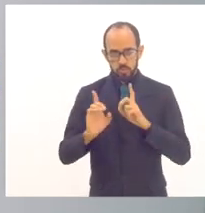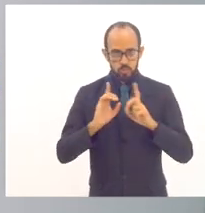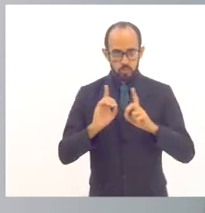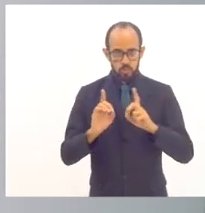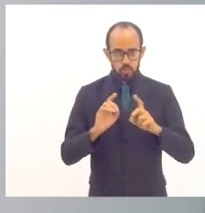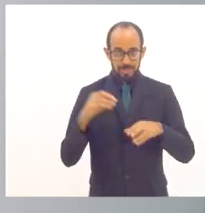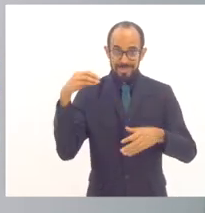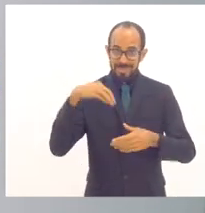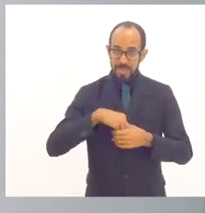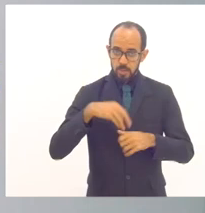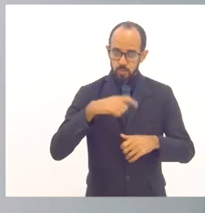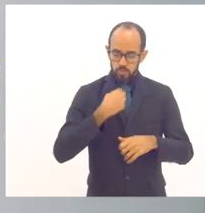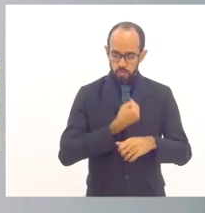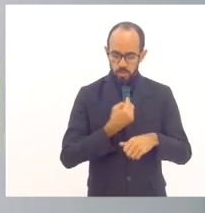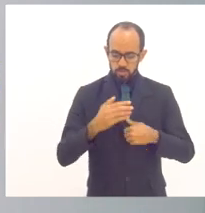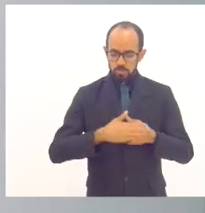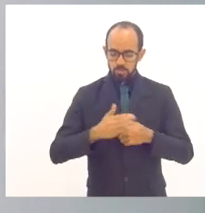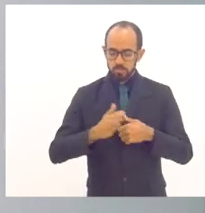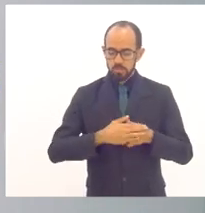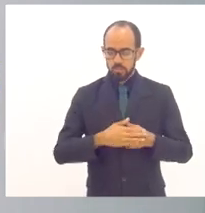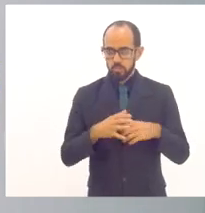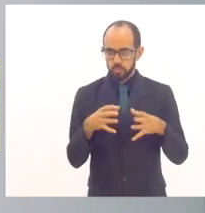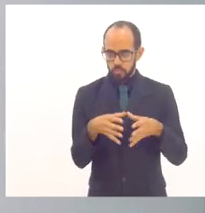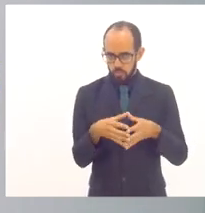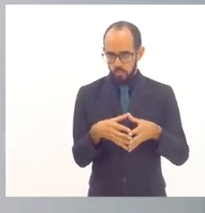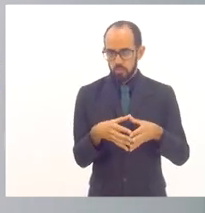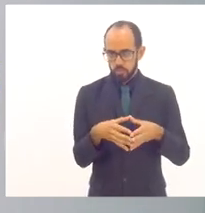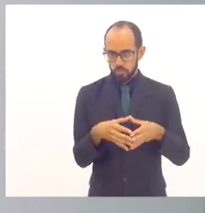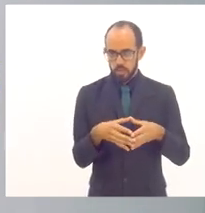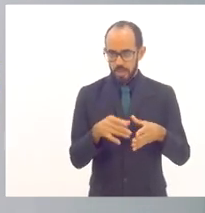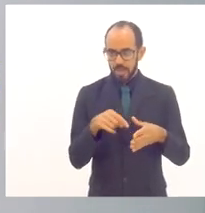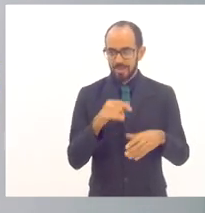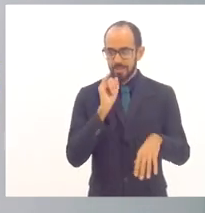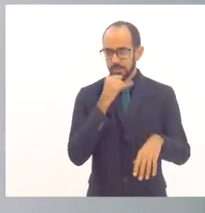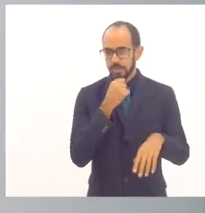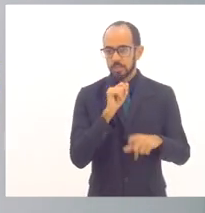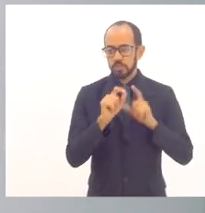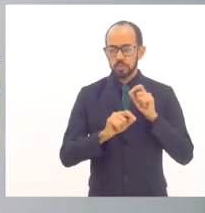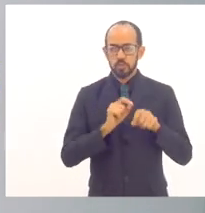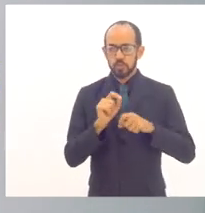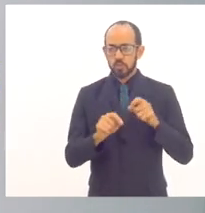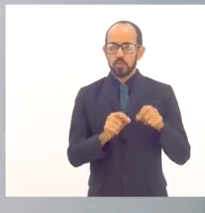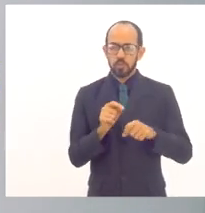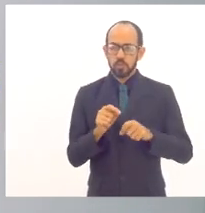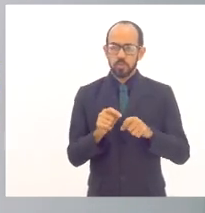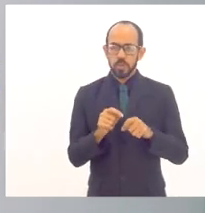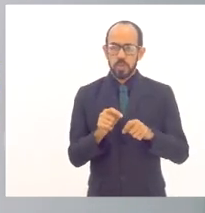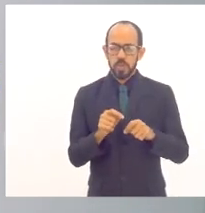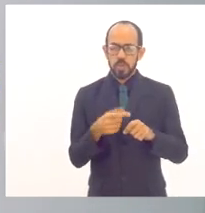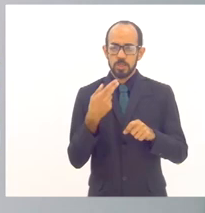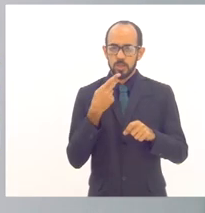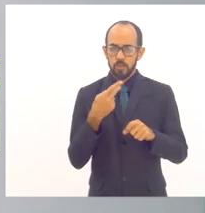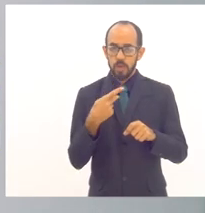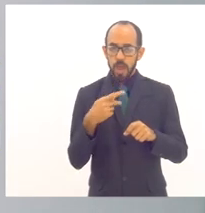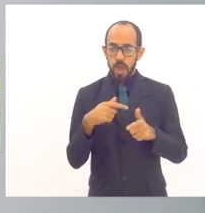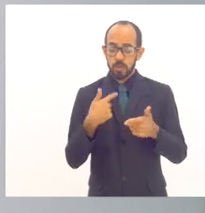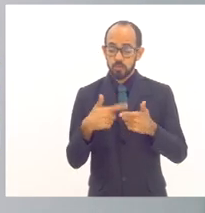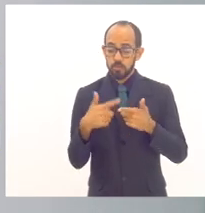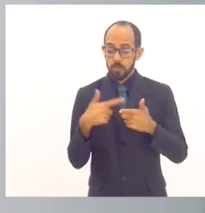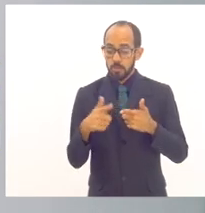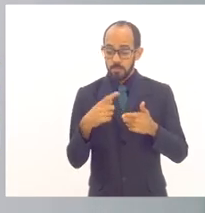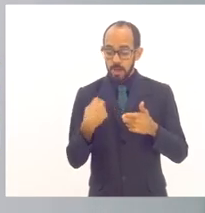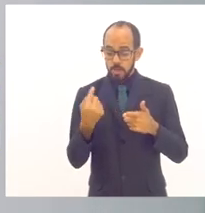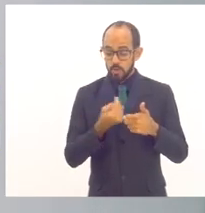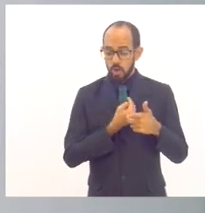Eu vou ser muito sincero. Eu acho muito triste a gente estar pegando e trazendo uma questão nossa, a